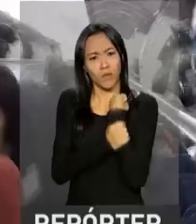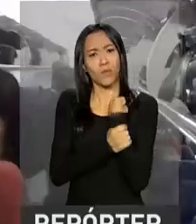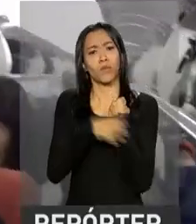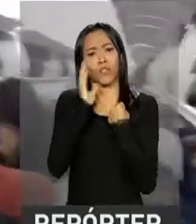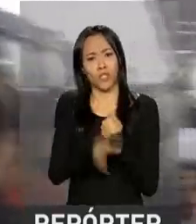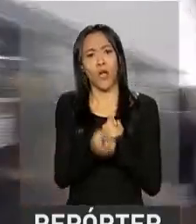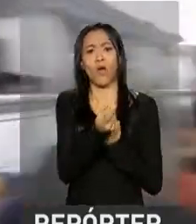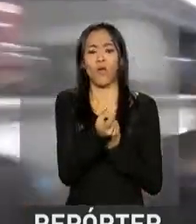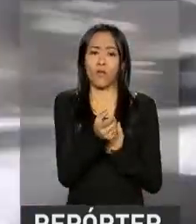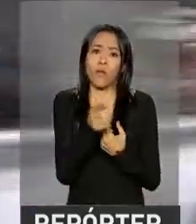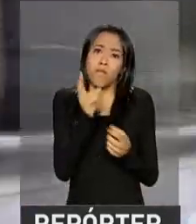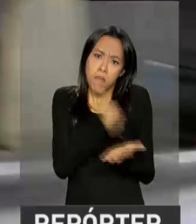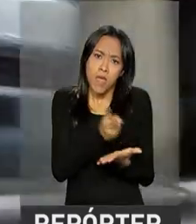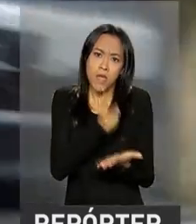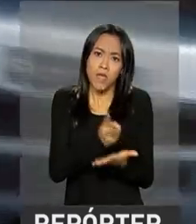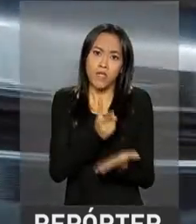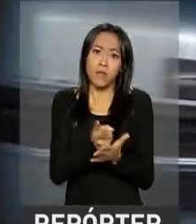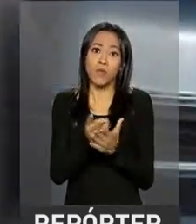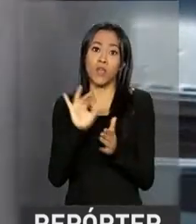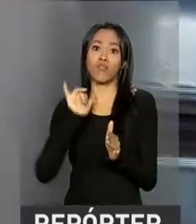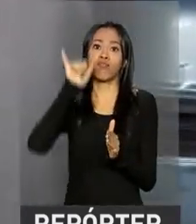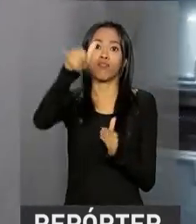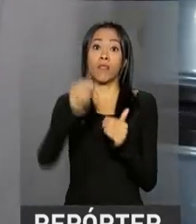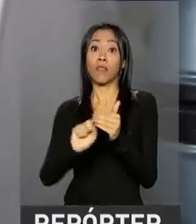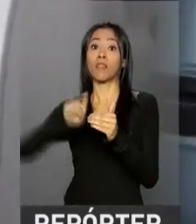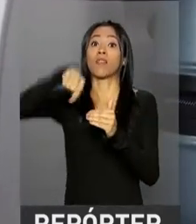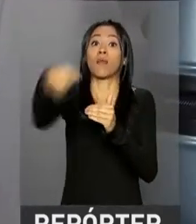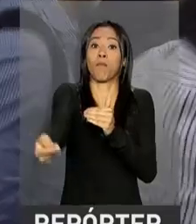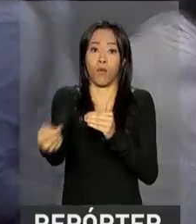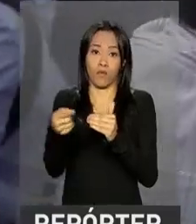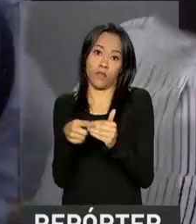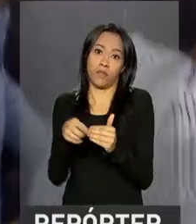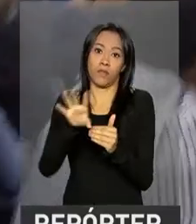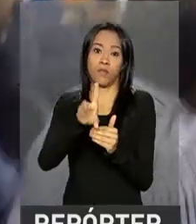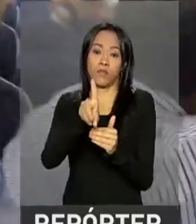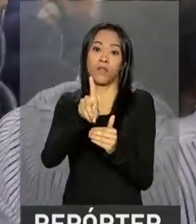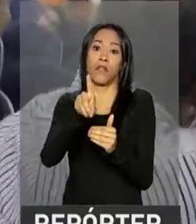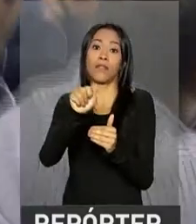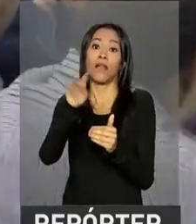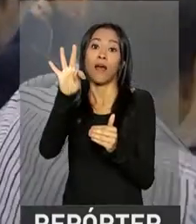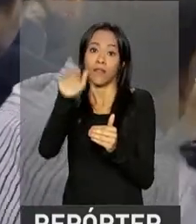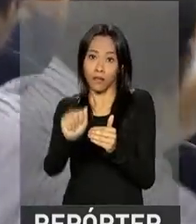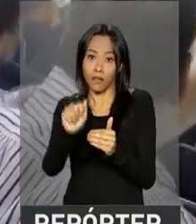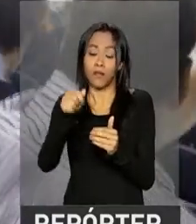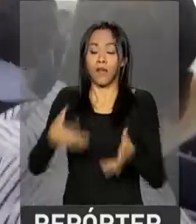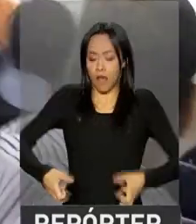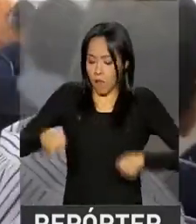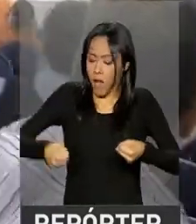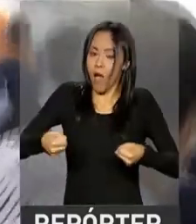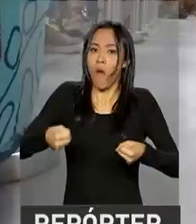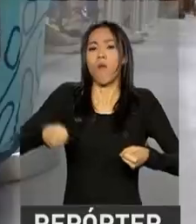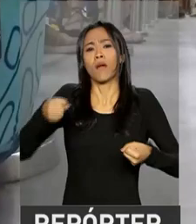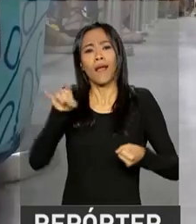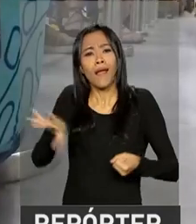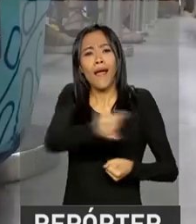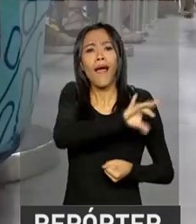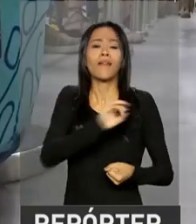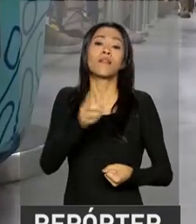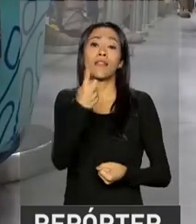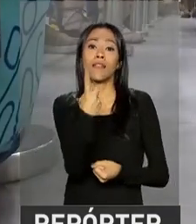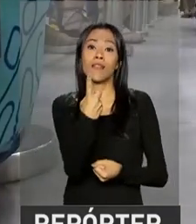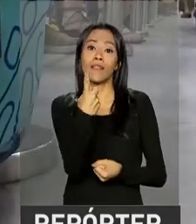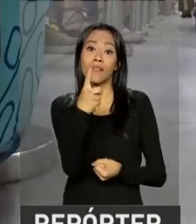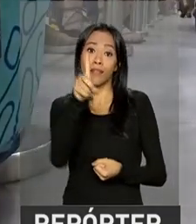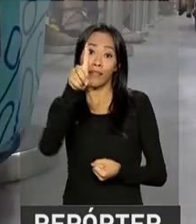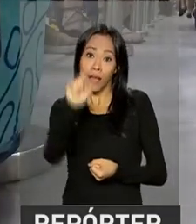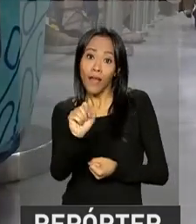bagagem mesmo que o voo ocorra Depois dessa data no caso das bagagens de mão cada passageiro passa a ter direito a levar pelo